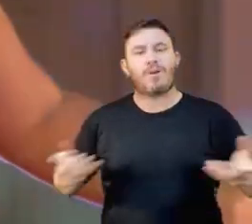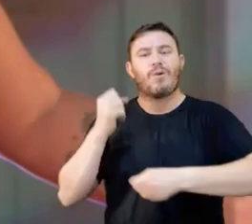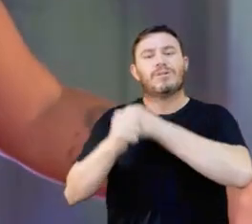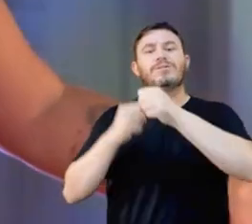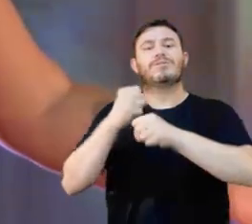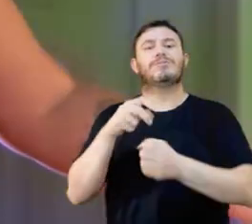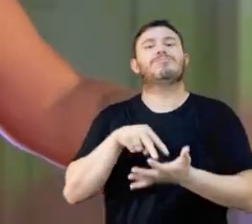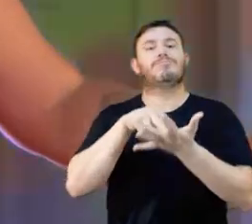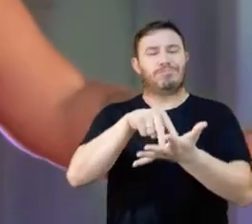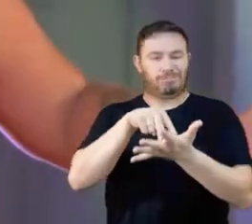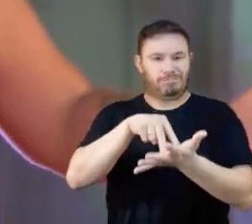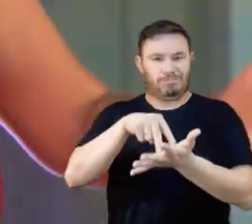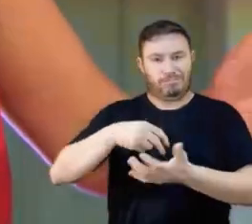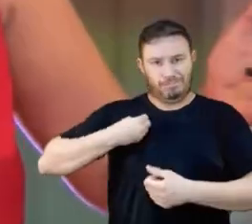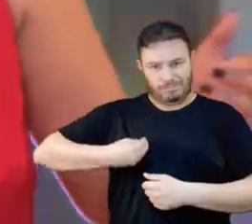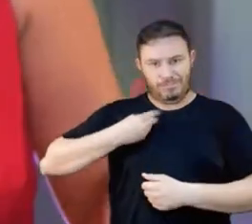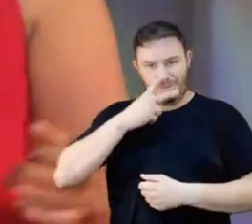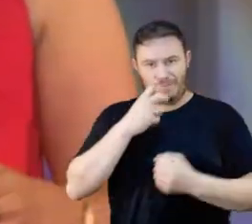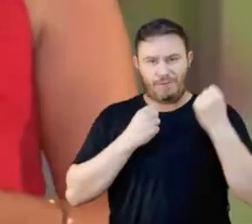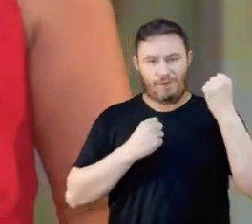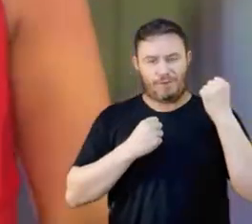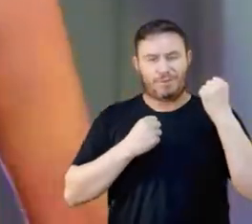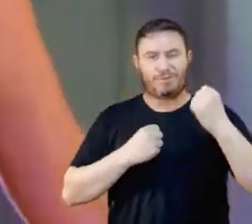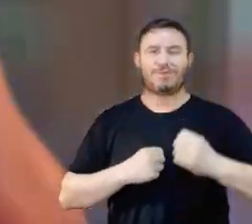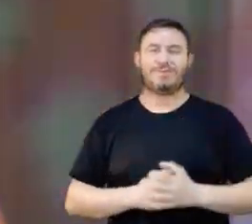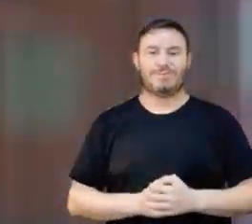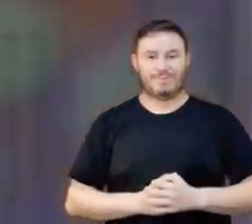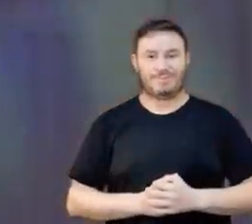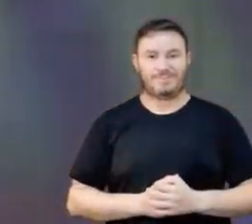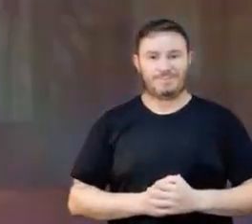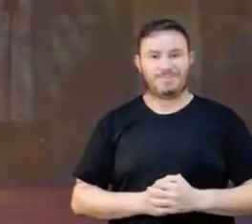mas esse ano eu não morro.